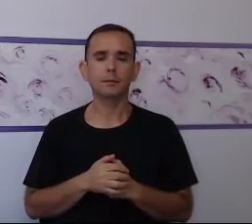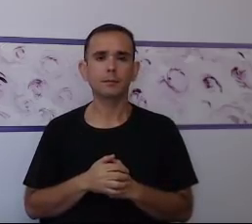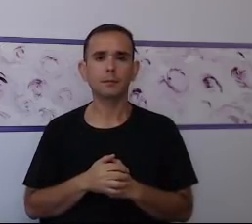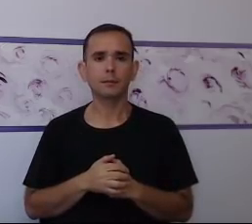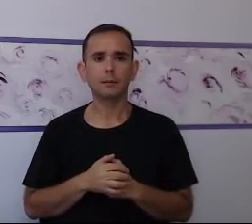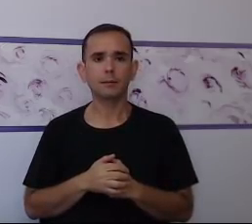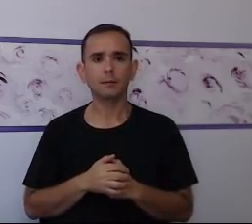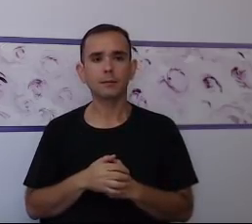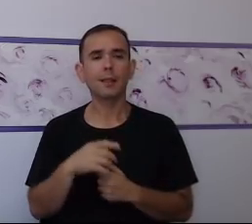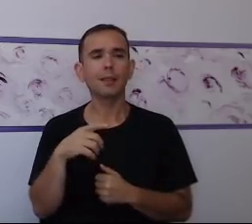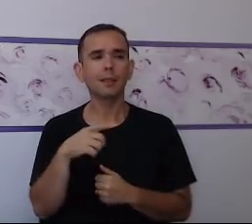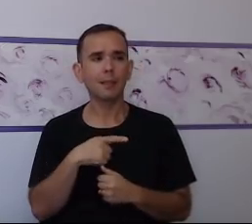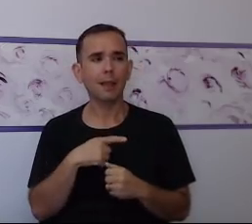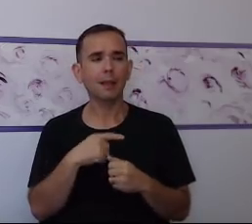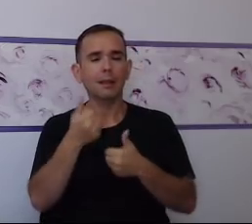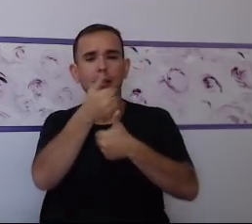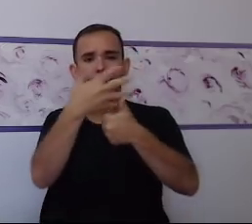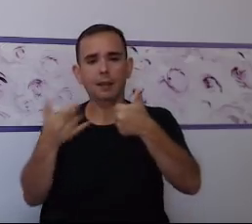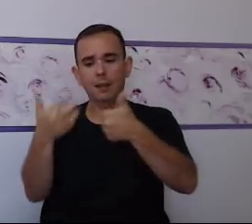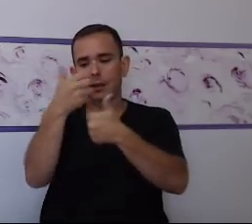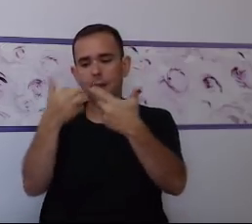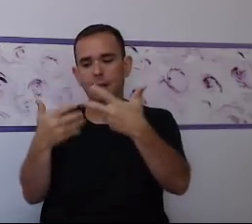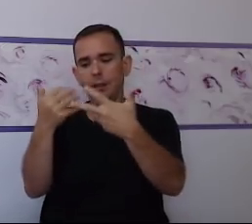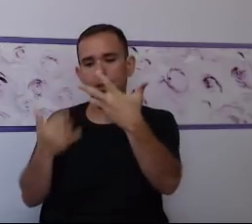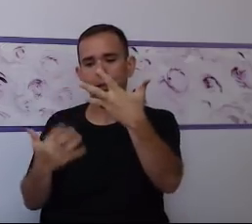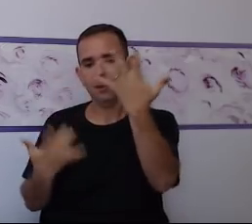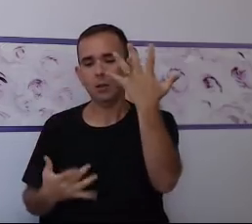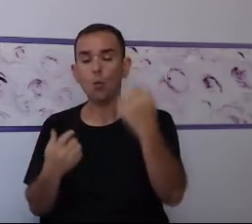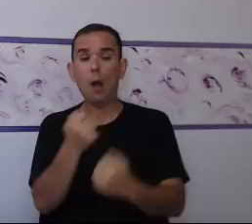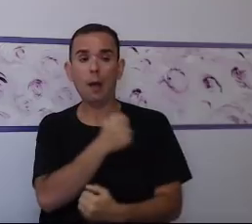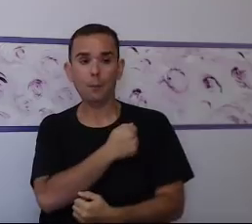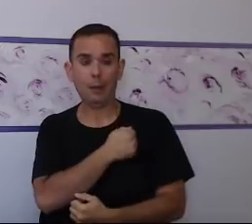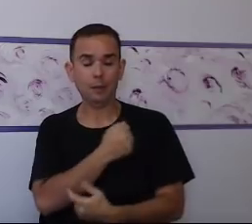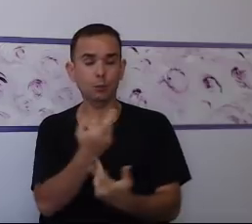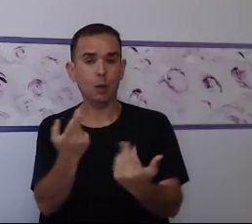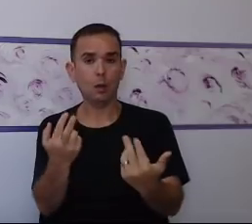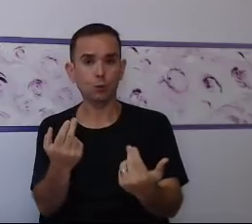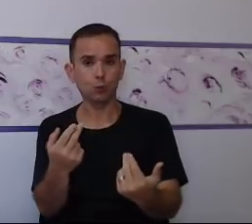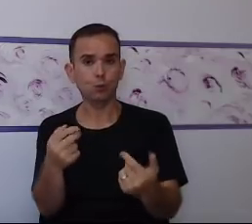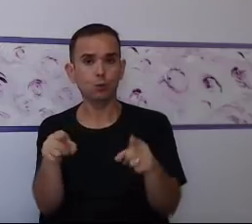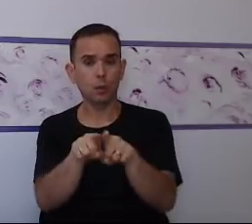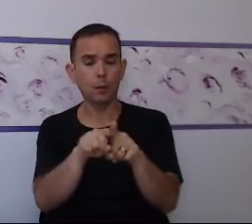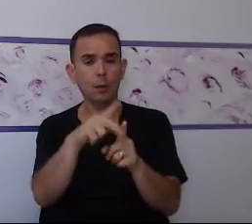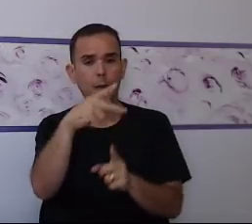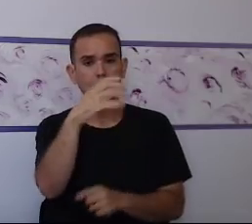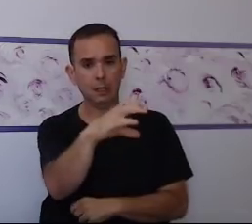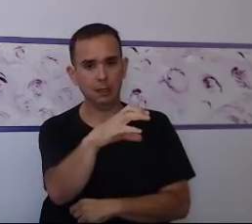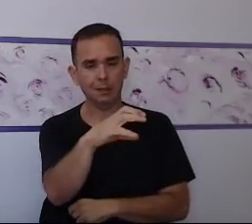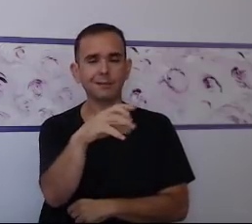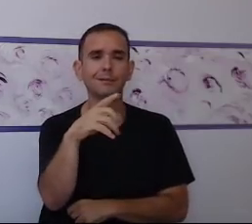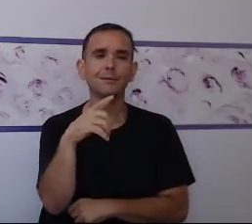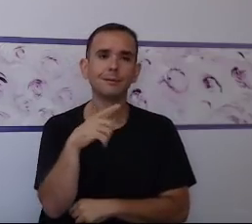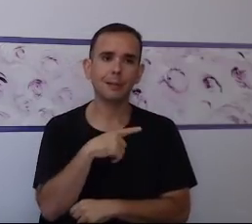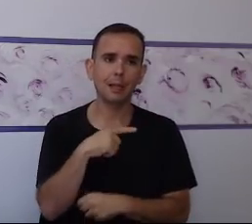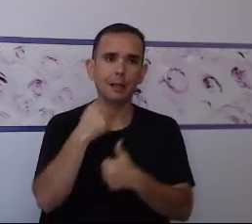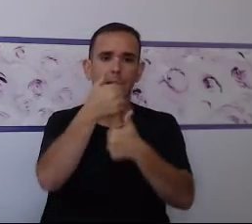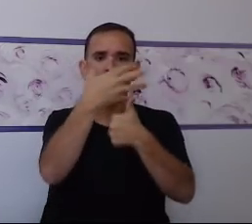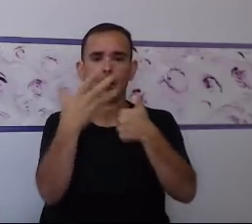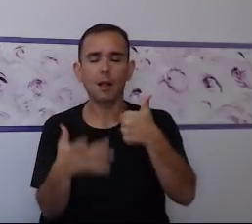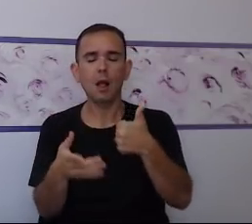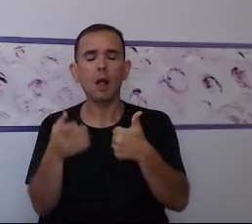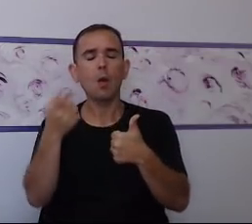Então, nós temos classificações, né? O mesmo aluno com paralisia cerebral. Então, a gente tem a classificação da